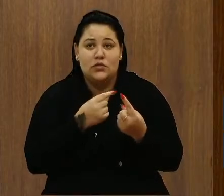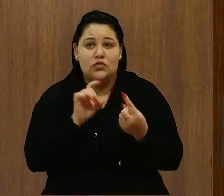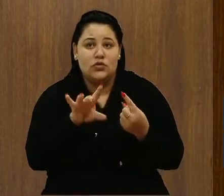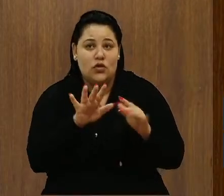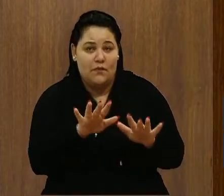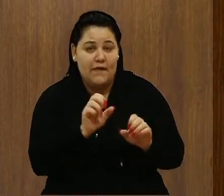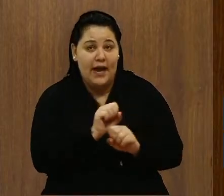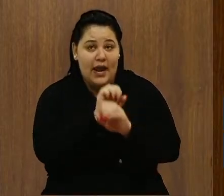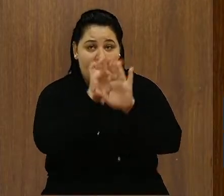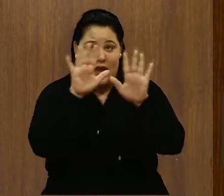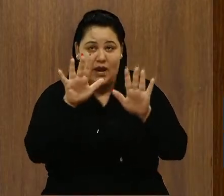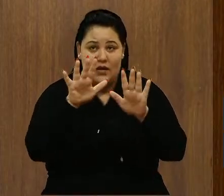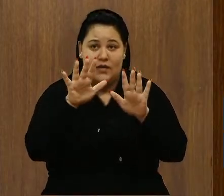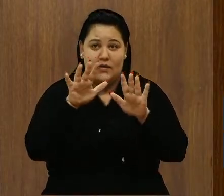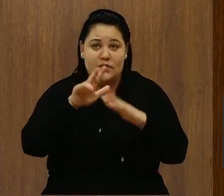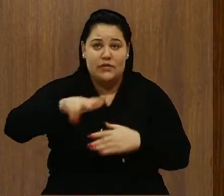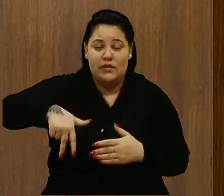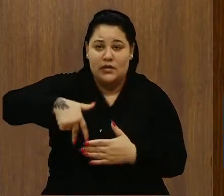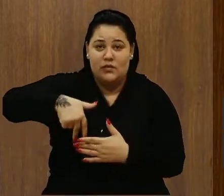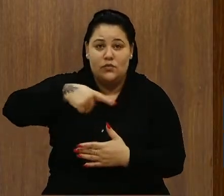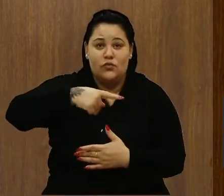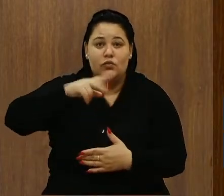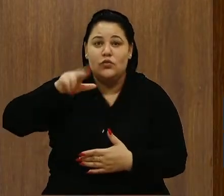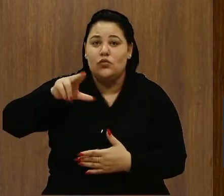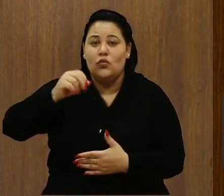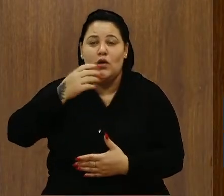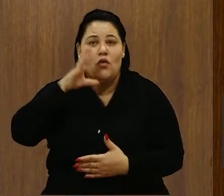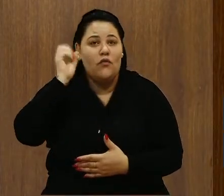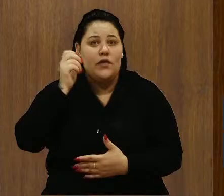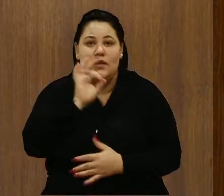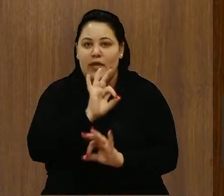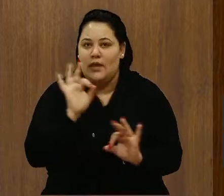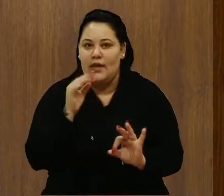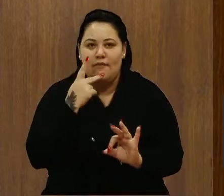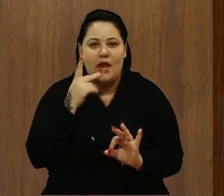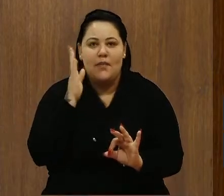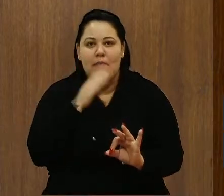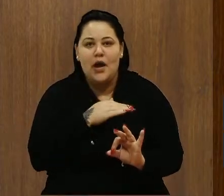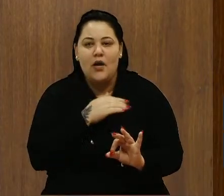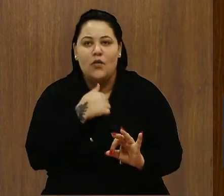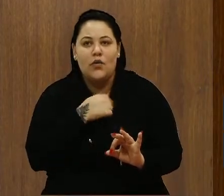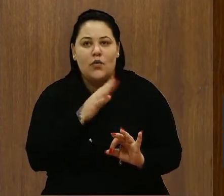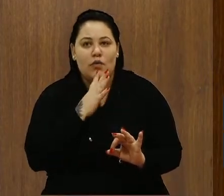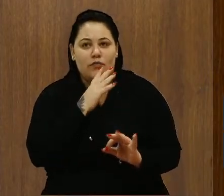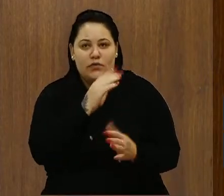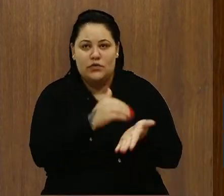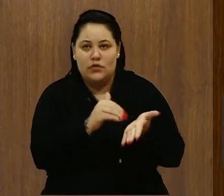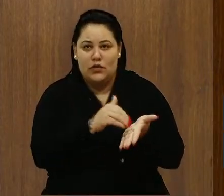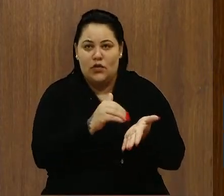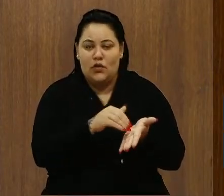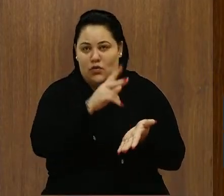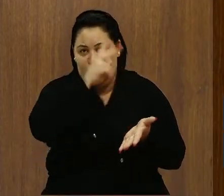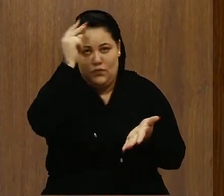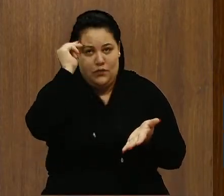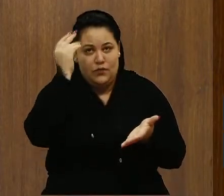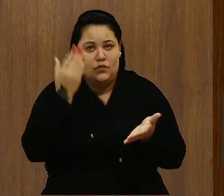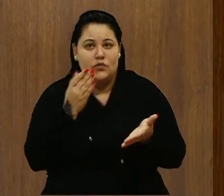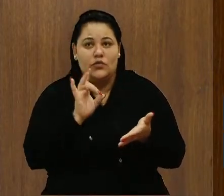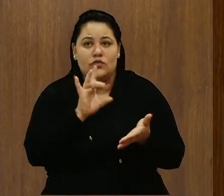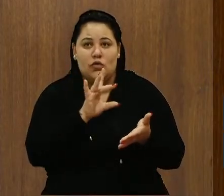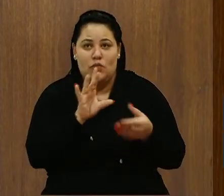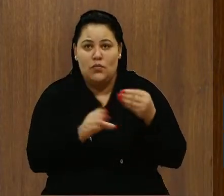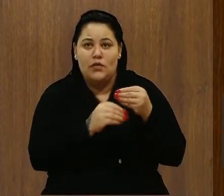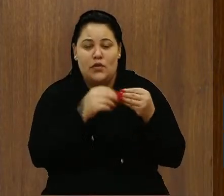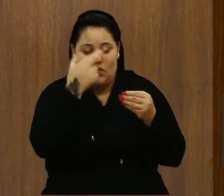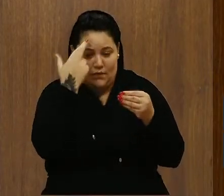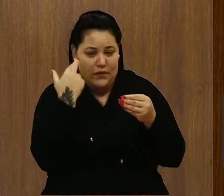nunca ouvi ninguém falar mal do senhor. Tive a oportunidade de lhe conhecer no gabinete do prefeito. Então, só reiterar o que o vereador Rafael